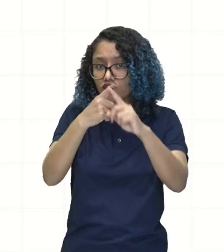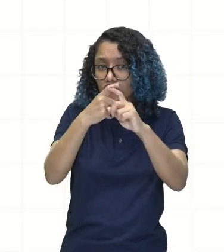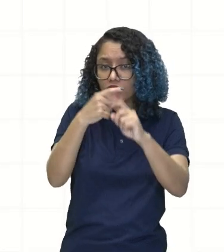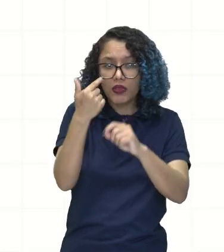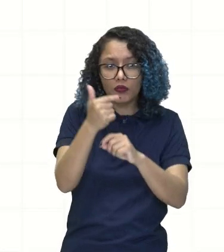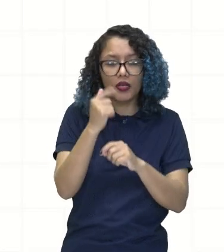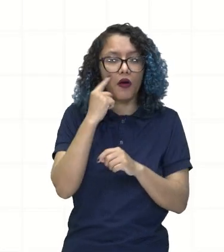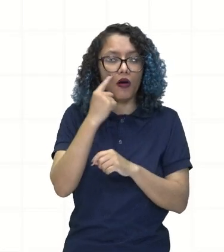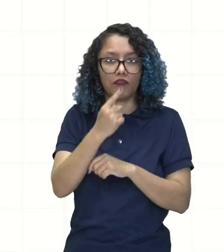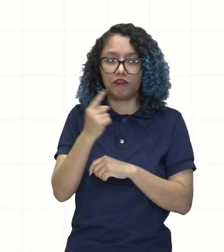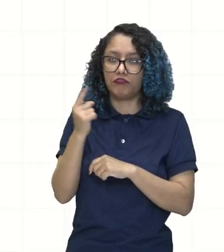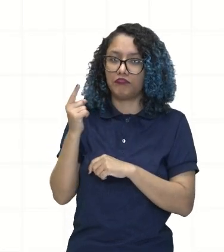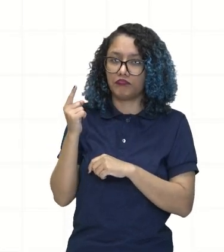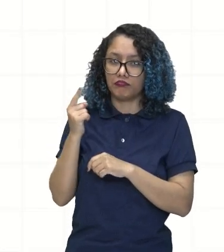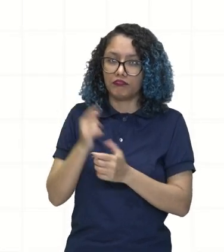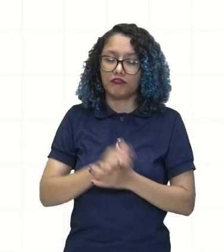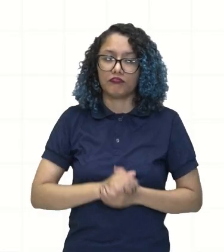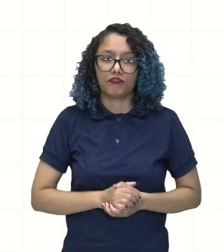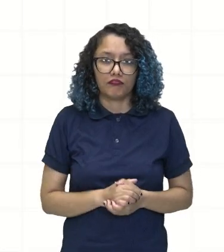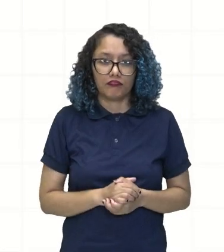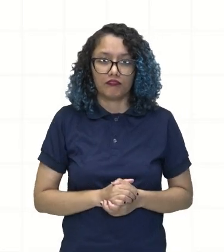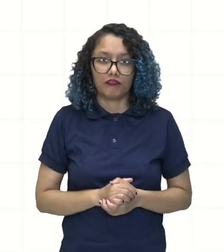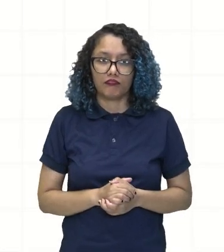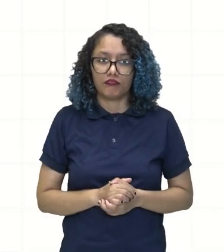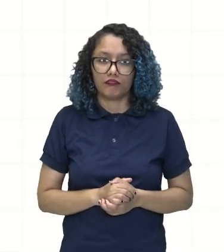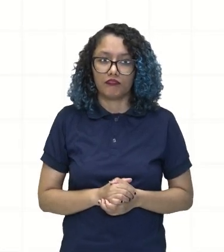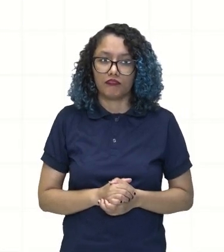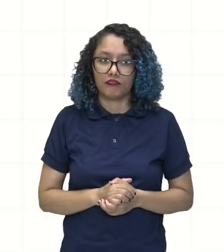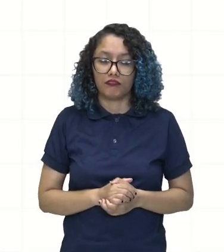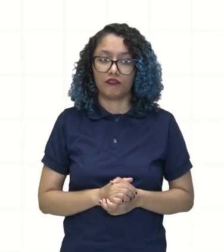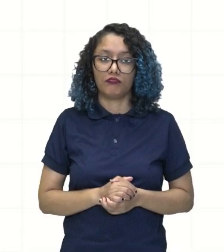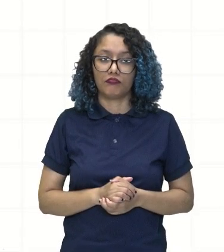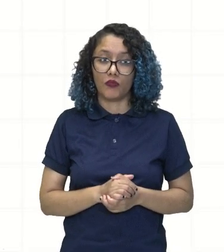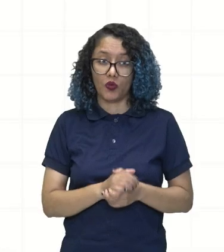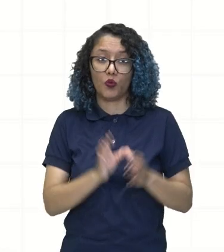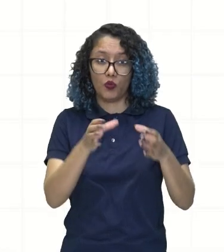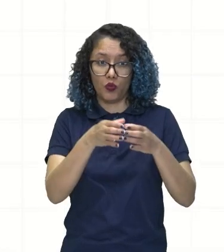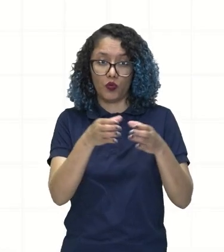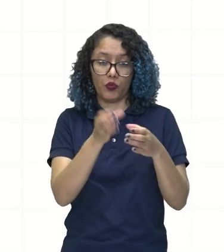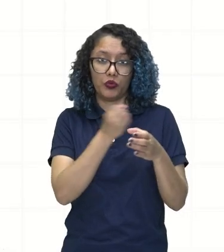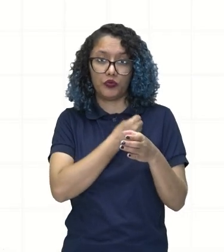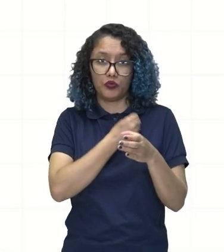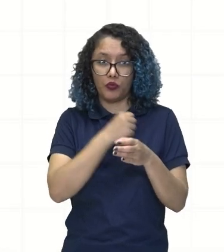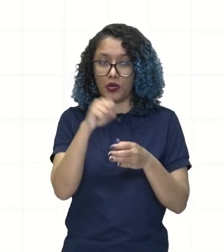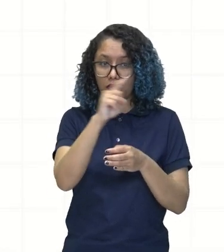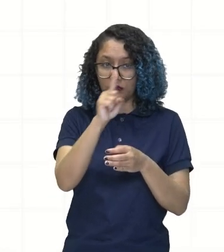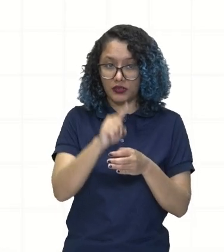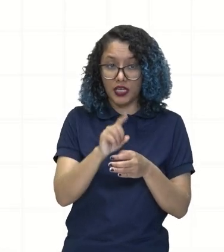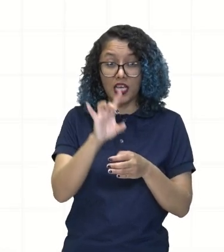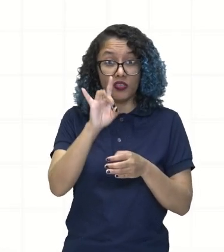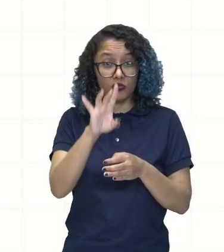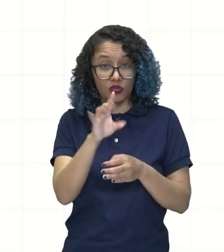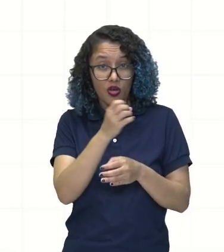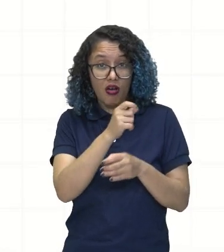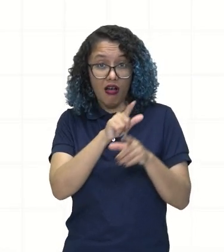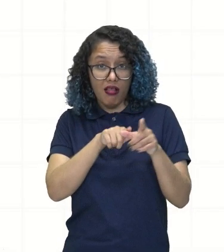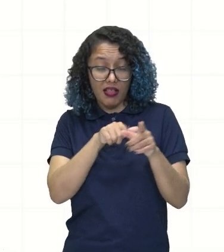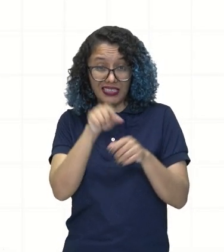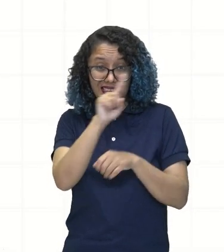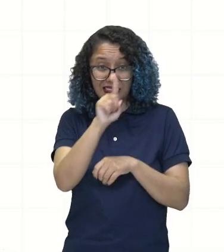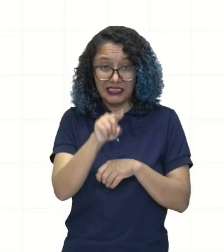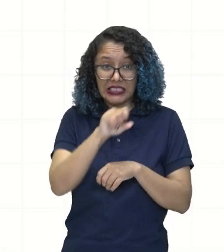Ó, representação do nosso conjunto de números inteiros é somente o z. Se eu